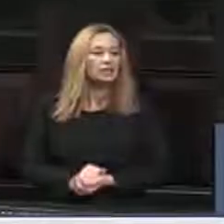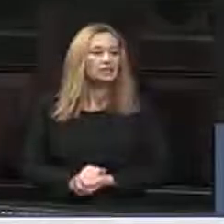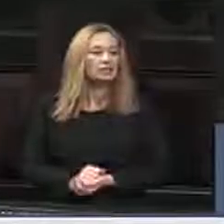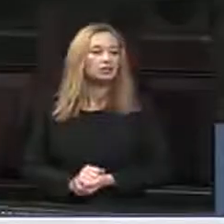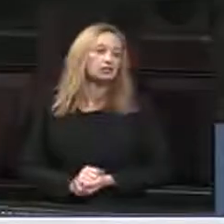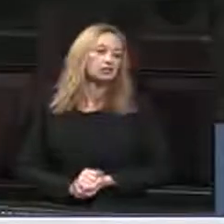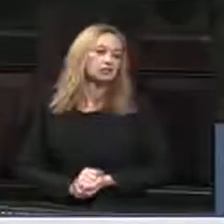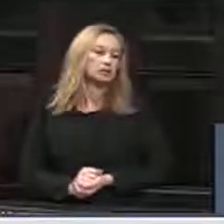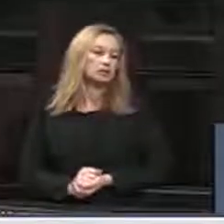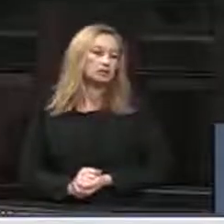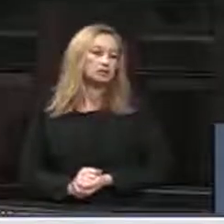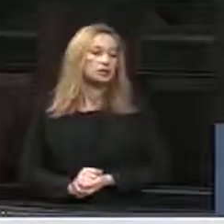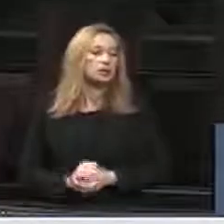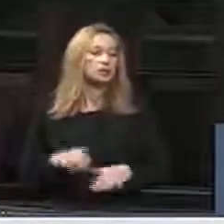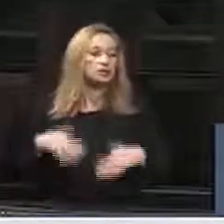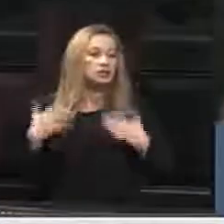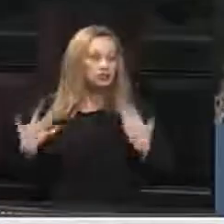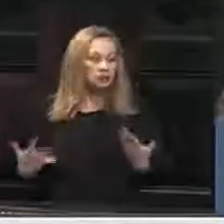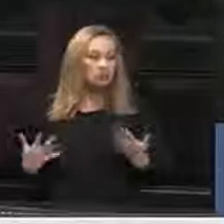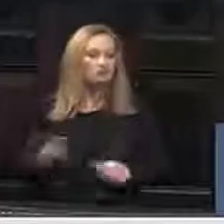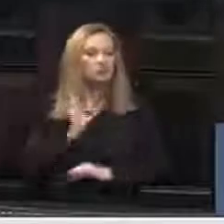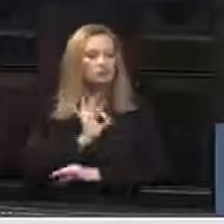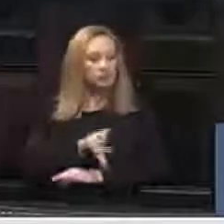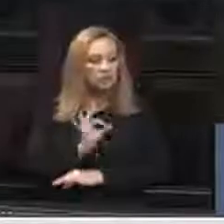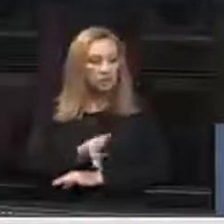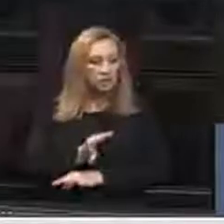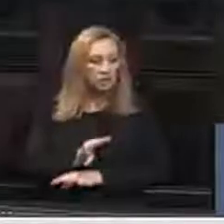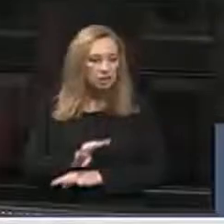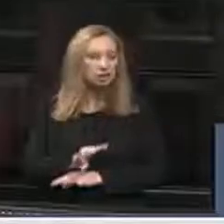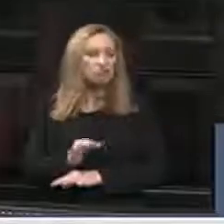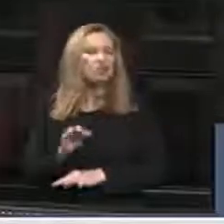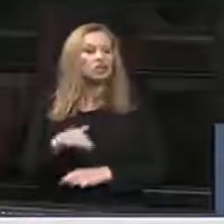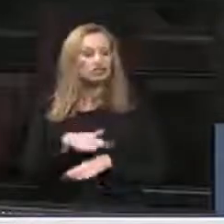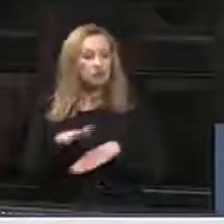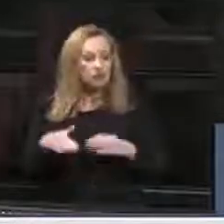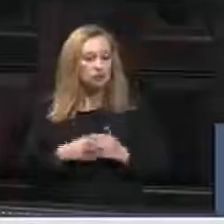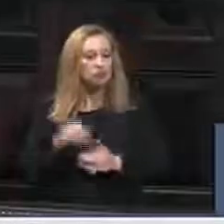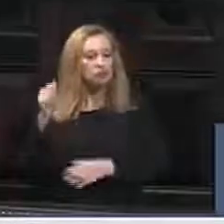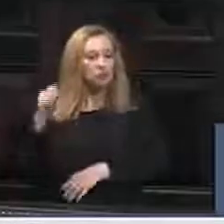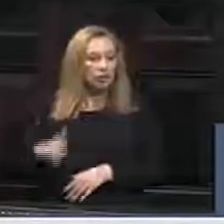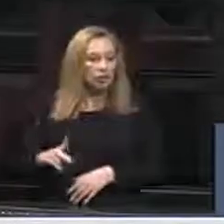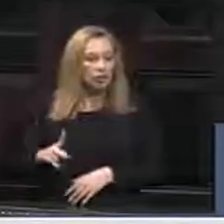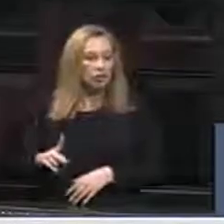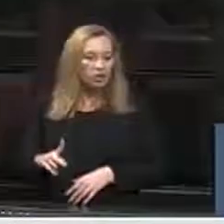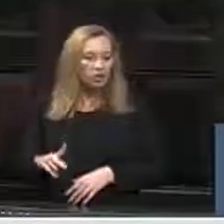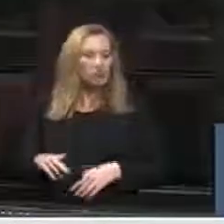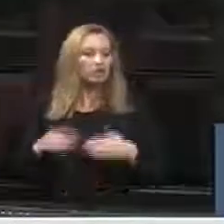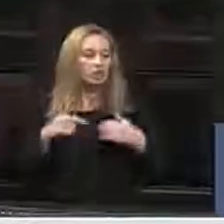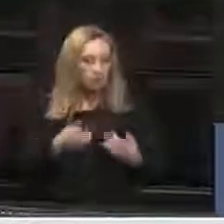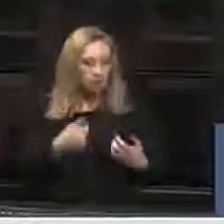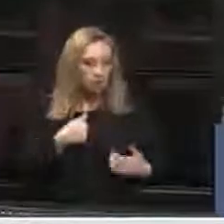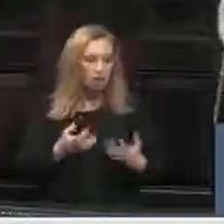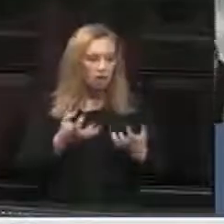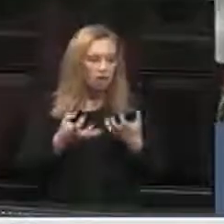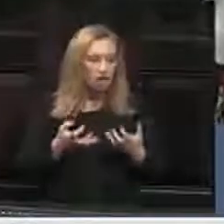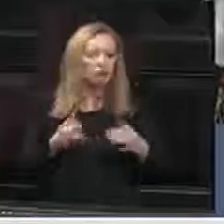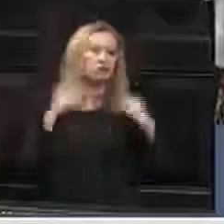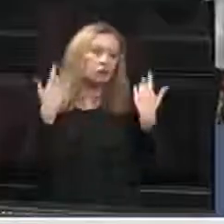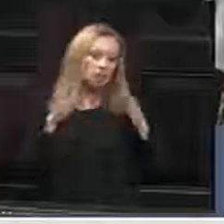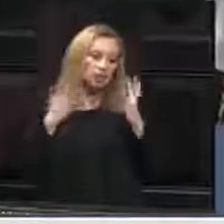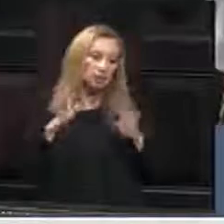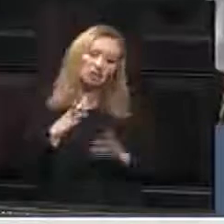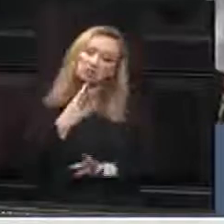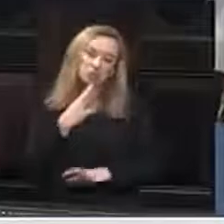essas apresentações. Então, eu tenho certeza que o plenário vai aprovar e quero aqui parabenizar, eu não conheço, o